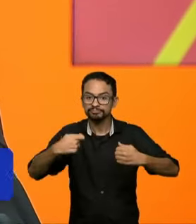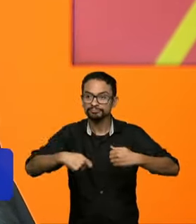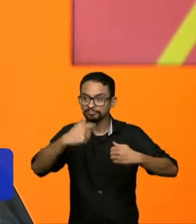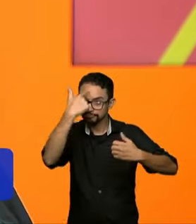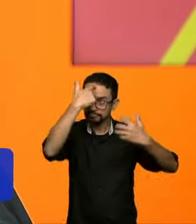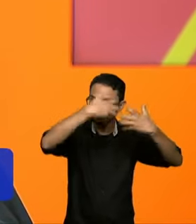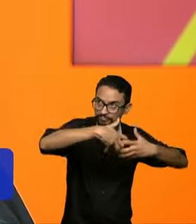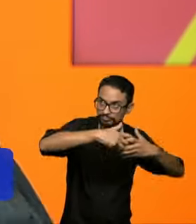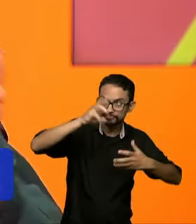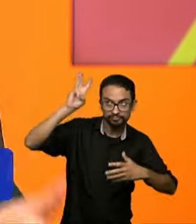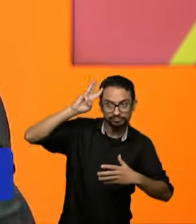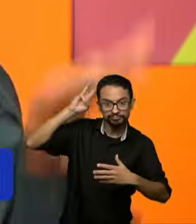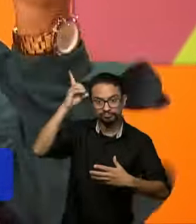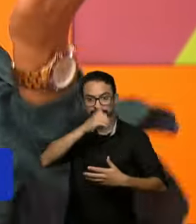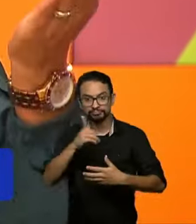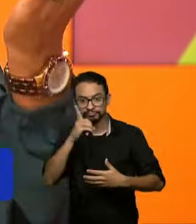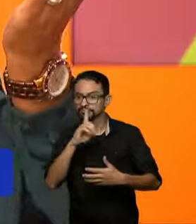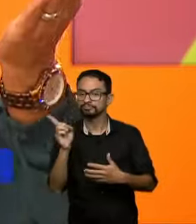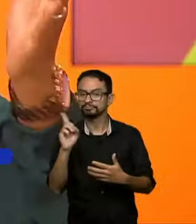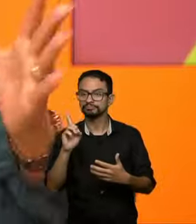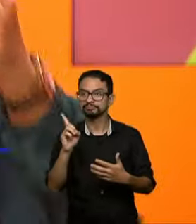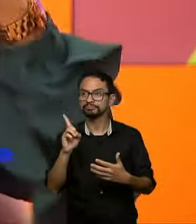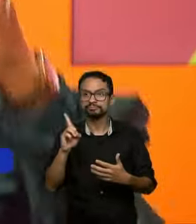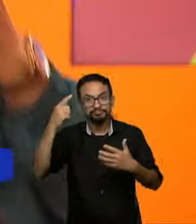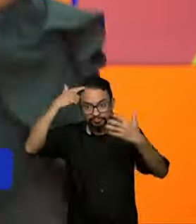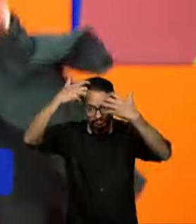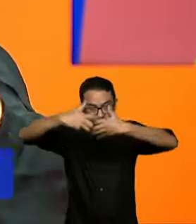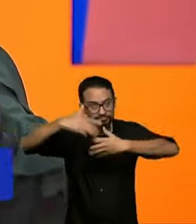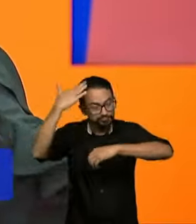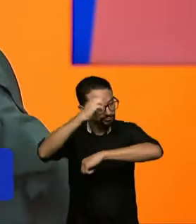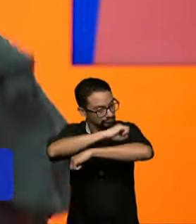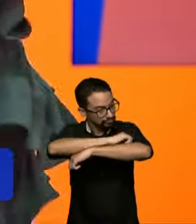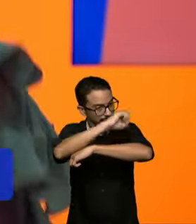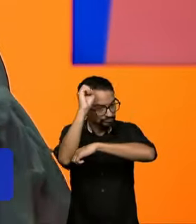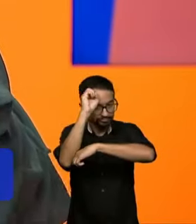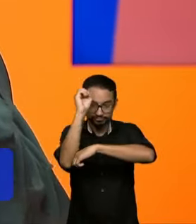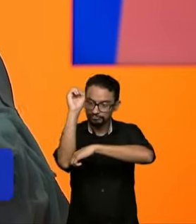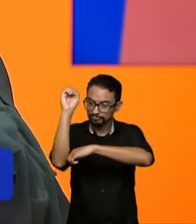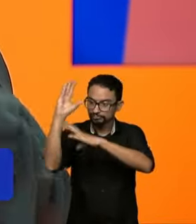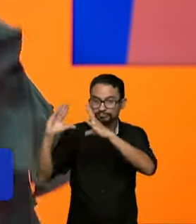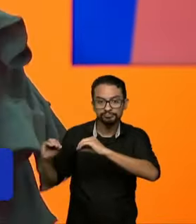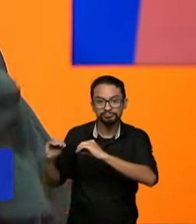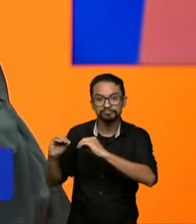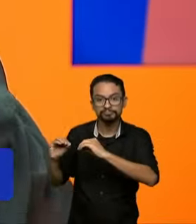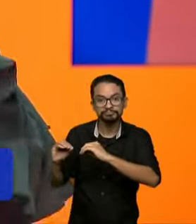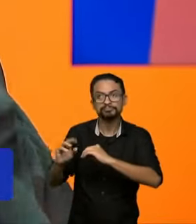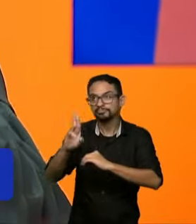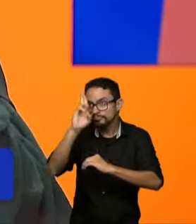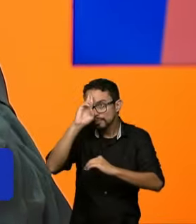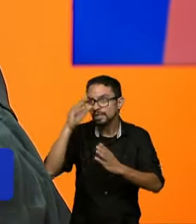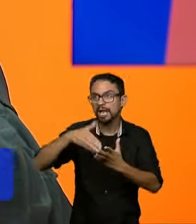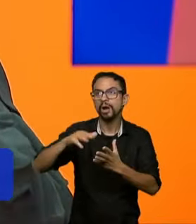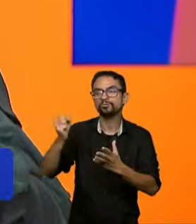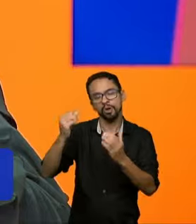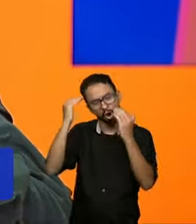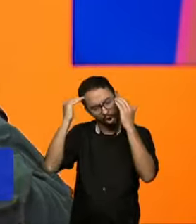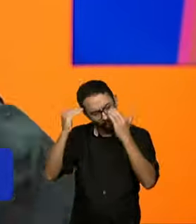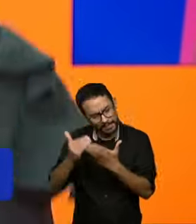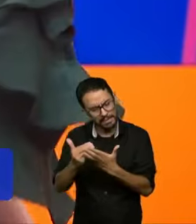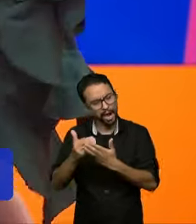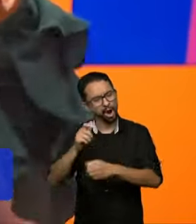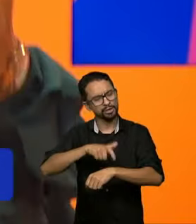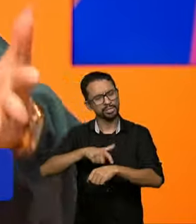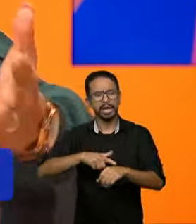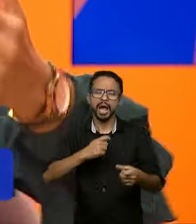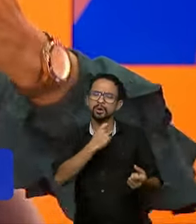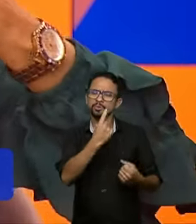terça ou se é domingo. Ele Sim. sabe que o sol nasceu e o sol se pôs. Então, qual é a minha janela? Meia-noite às oito? Então, eu tenho que tentar respeitar. A